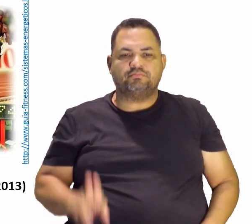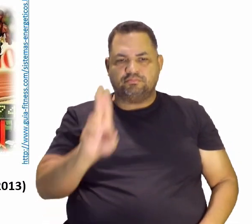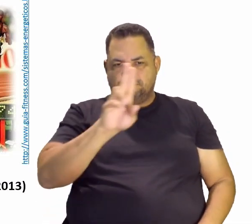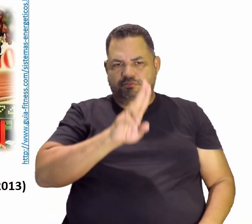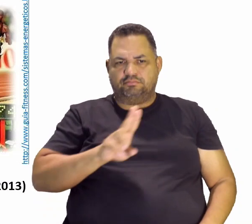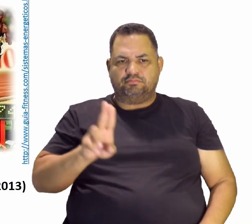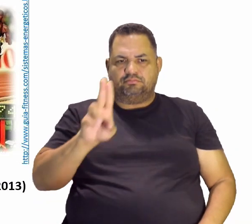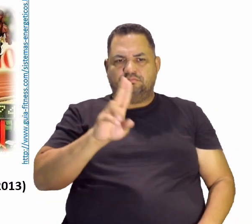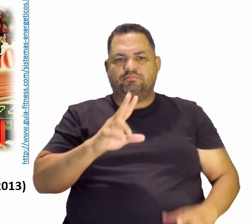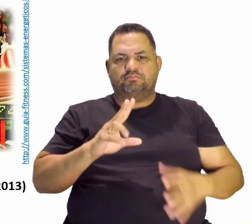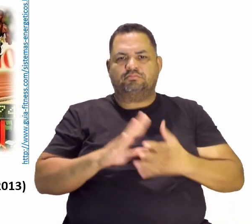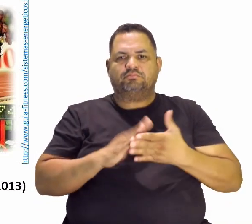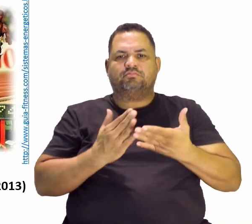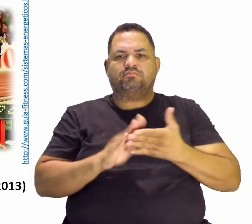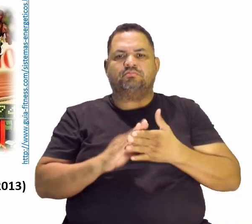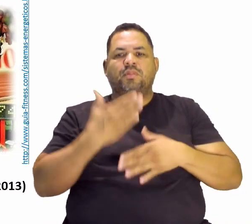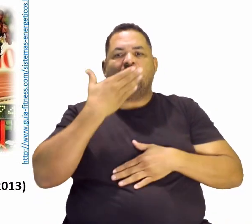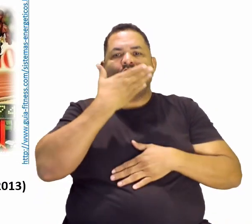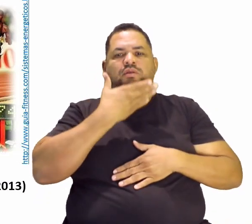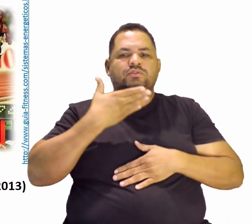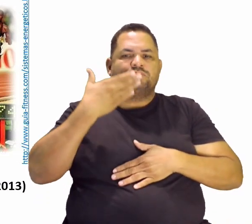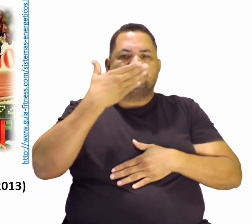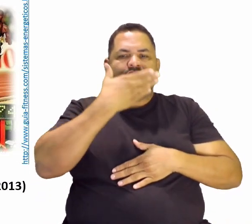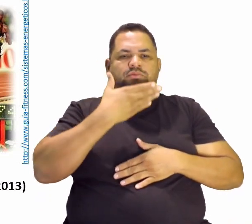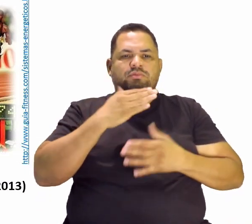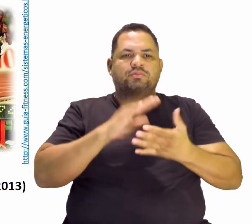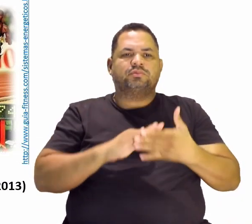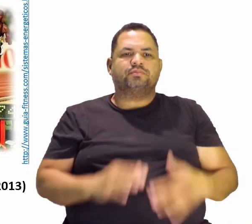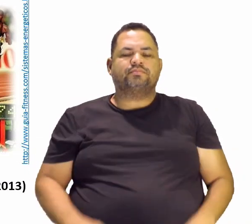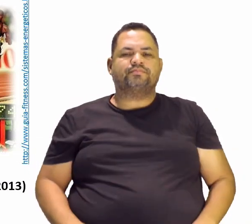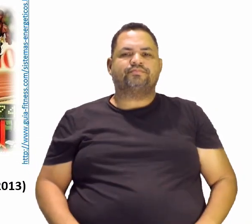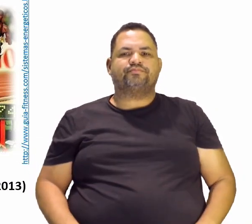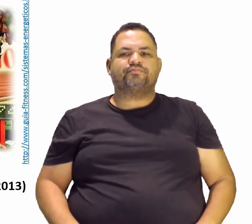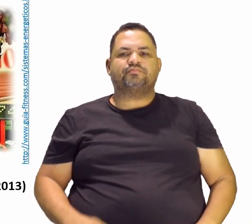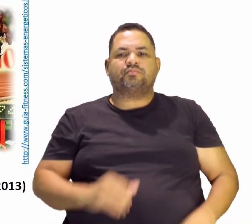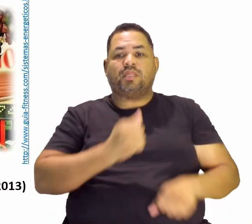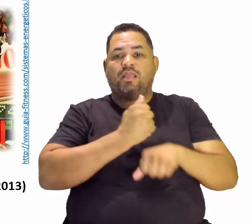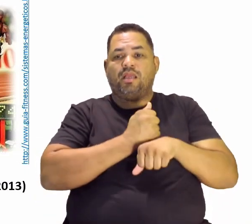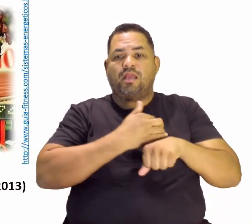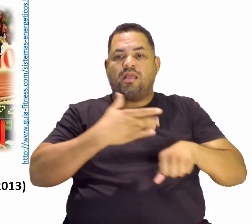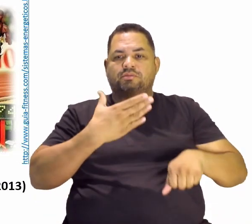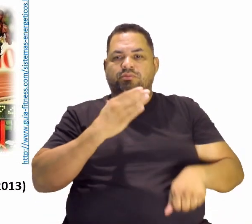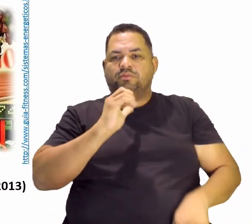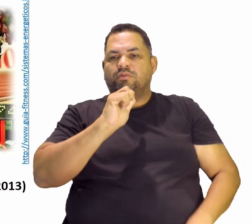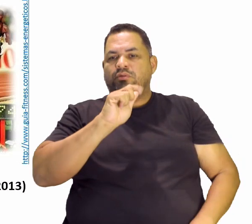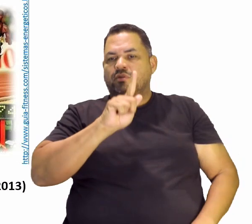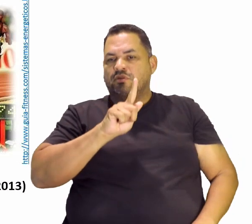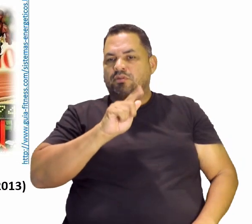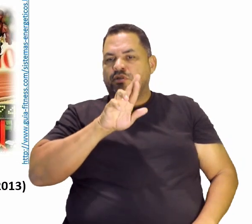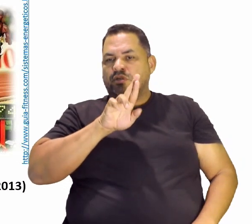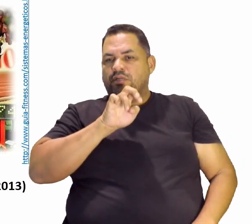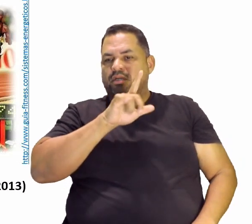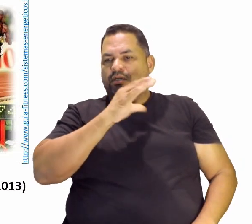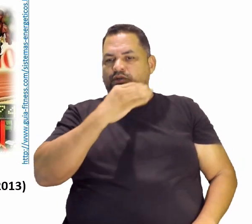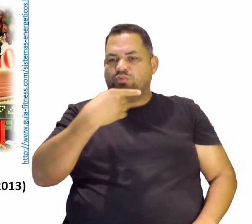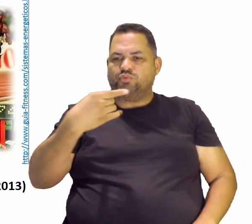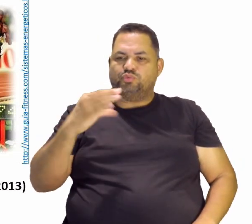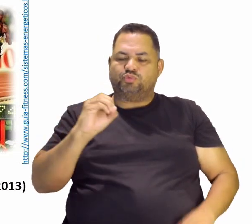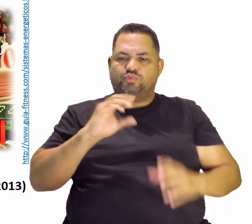de uma fonte de glicose, né? Glicose e ácido graxo. Você vai fazer essa junção aí dessas